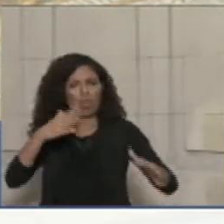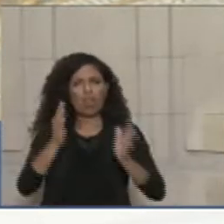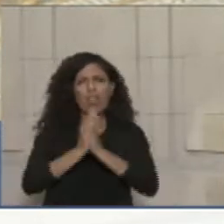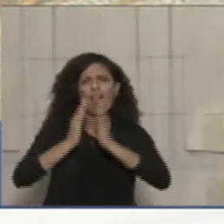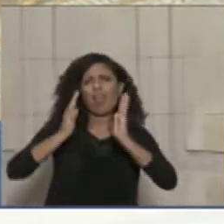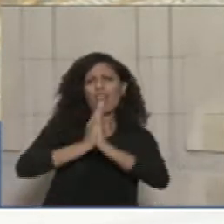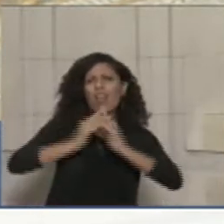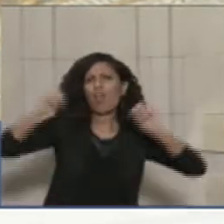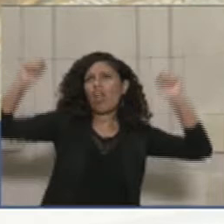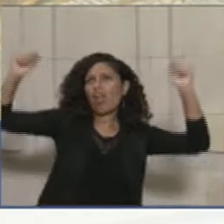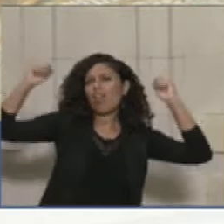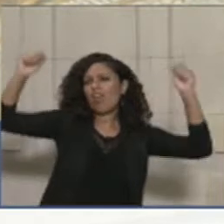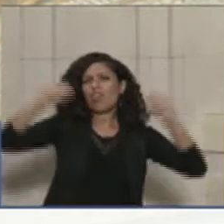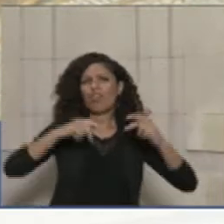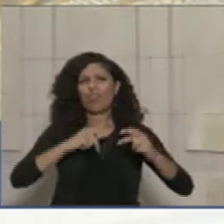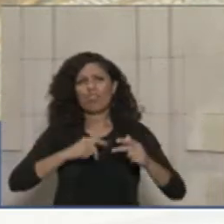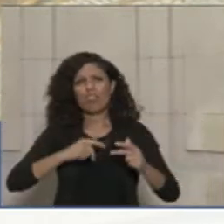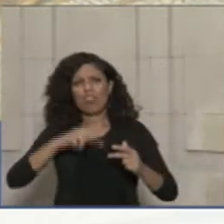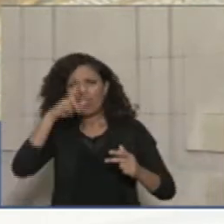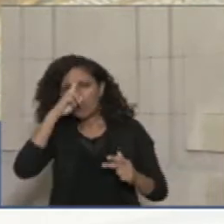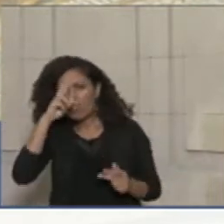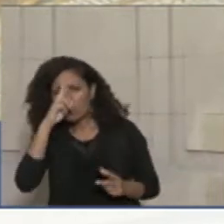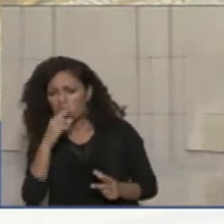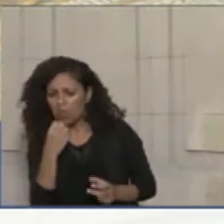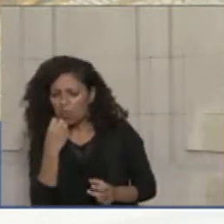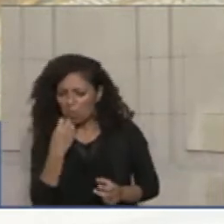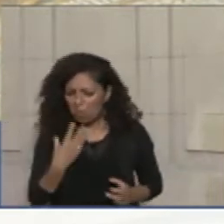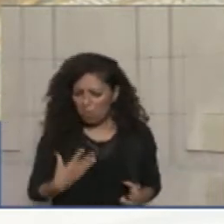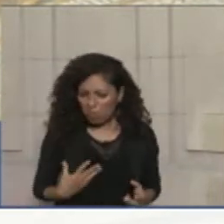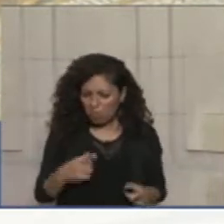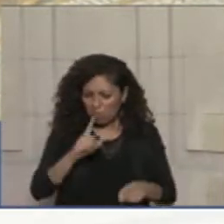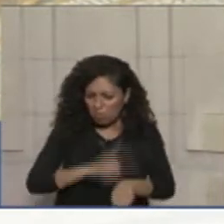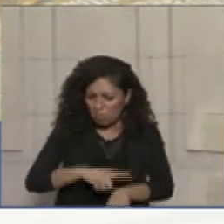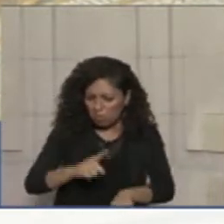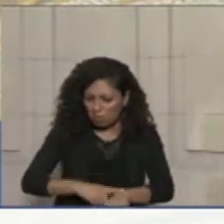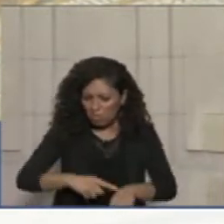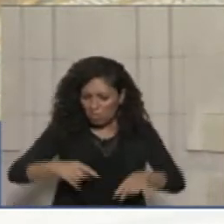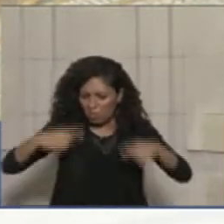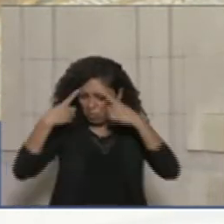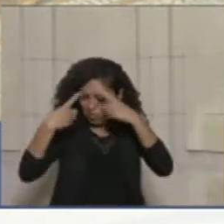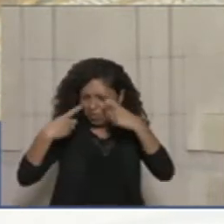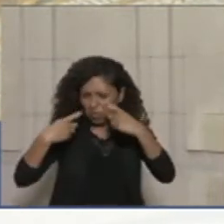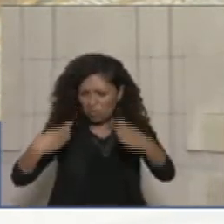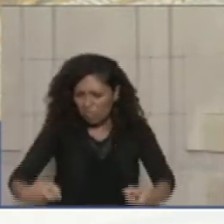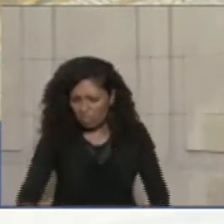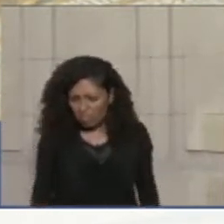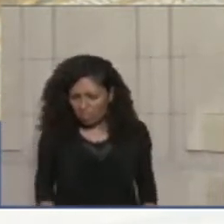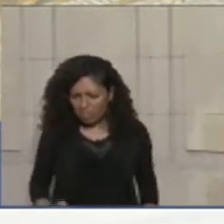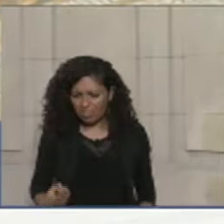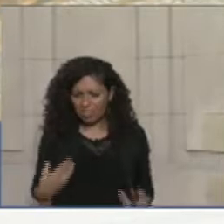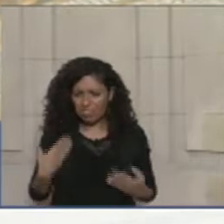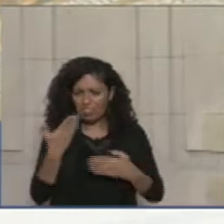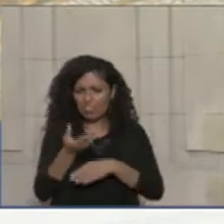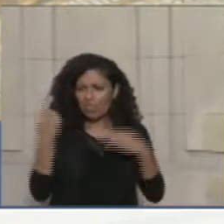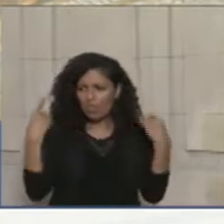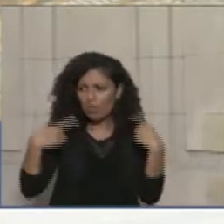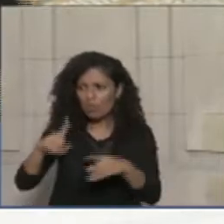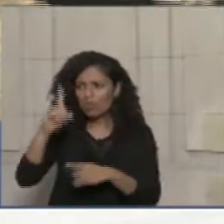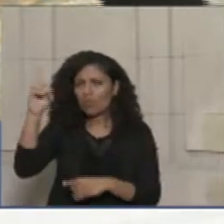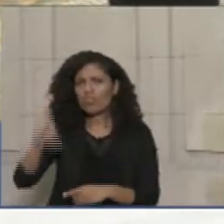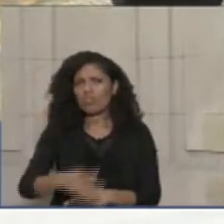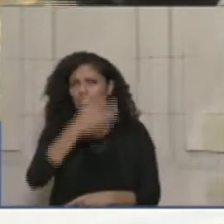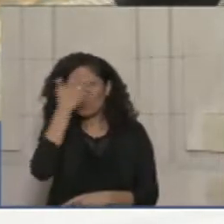de maior arbitrariedade, de violações concretas aos direitos humanos, é